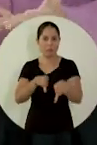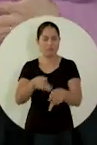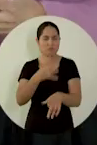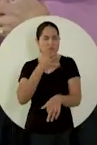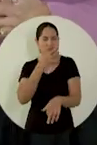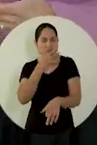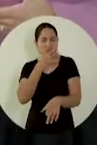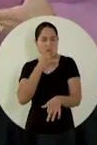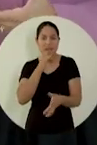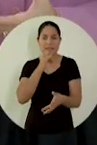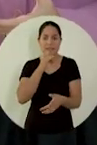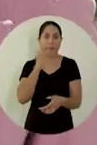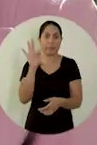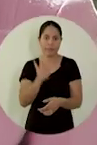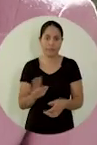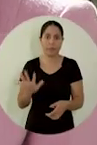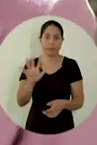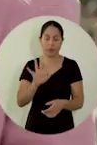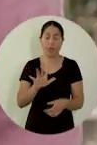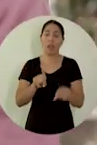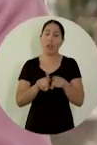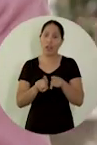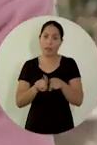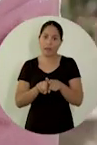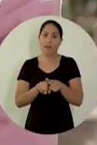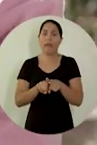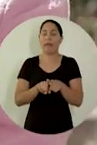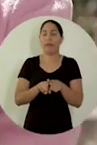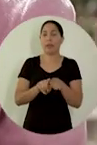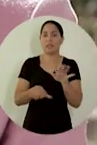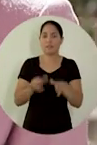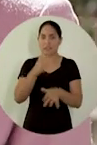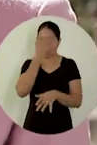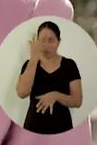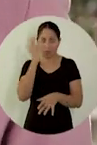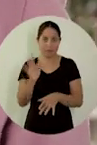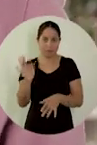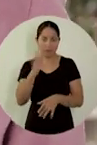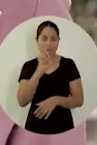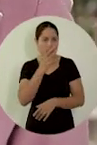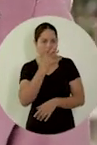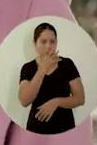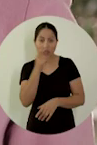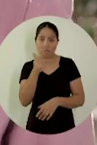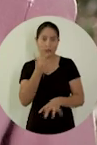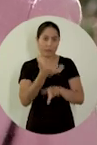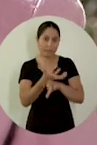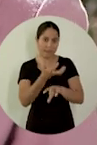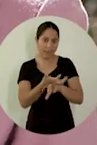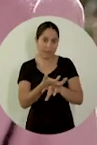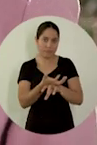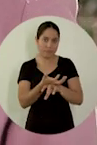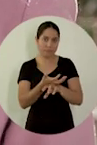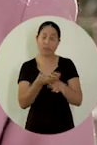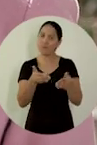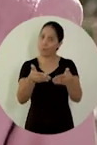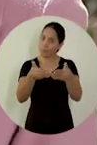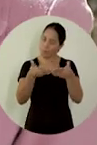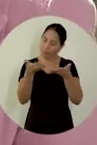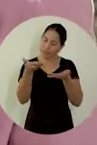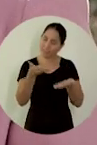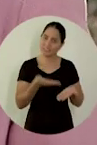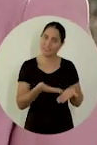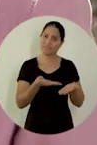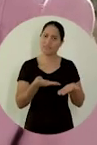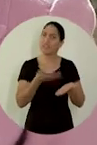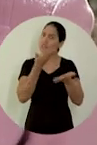todo mundo, se eventualmente na faculdade de quem está nos assistindo não tem essa disciplina, fica